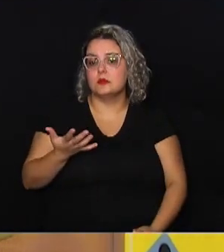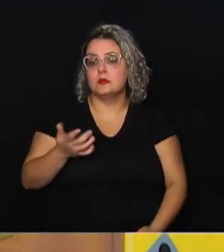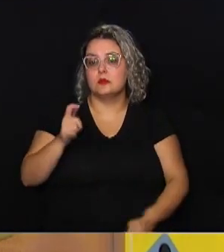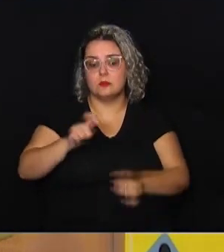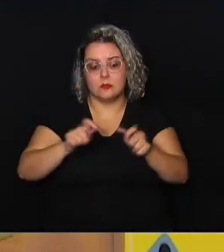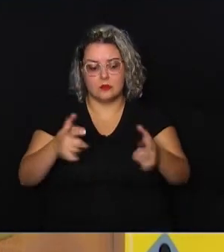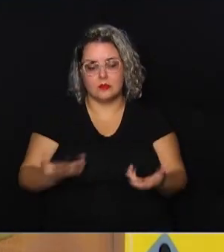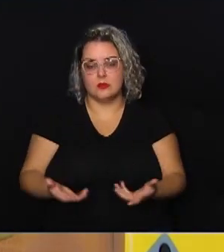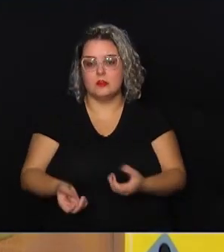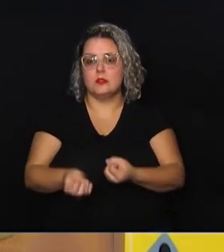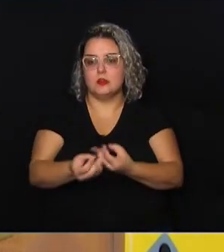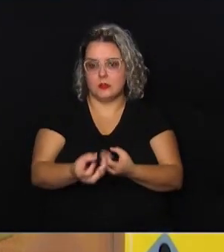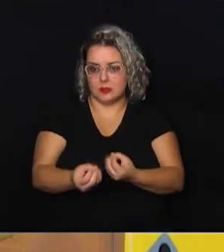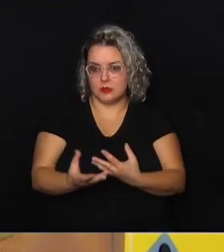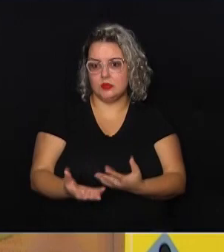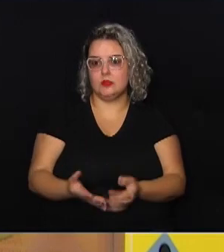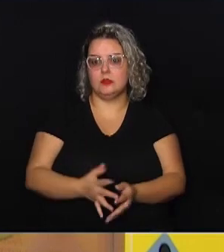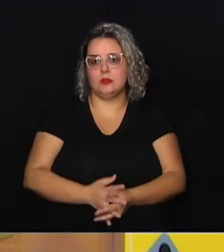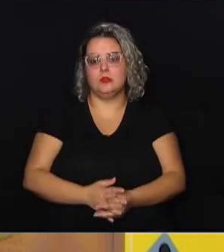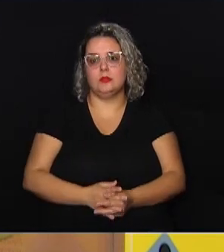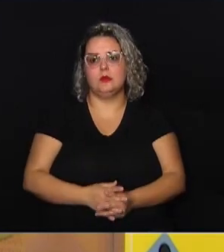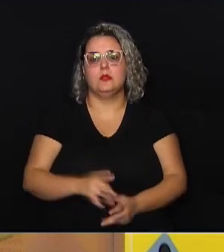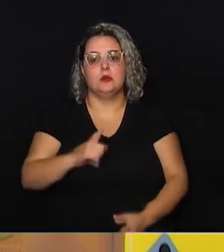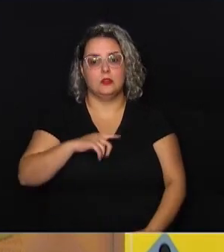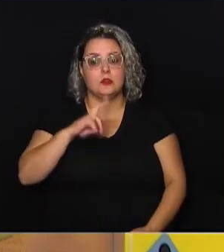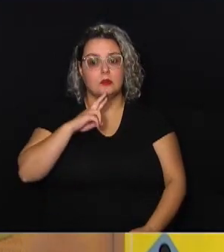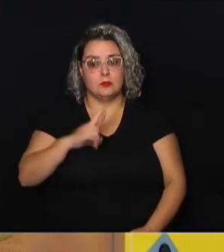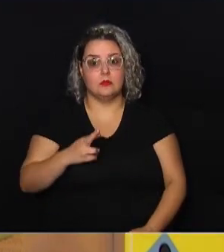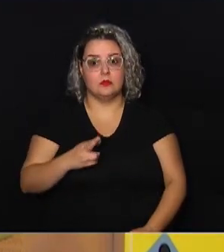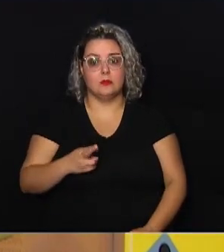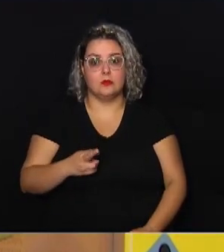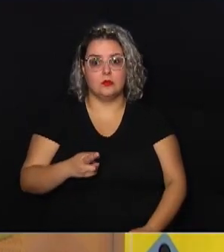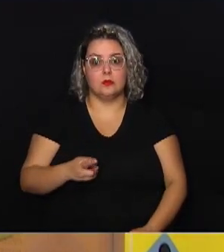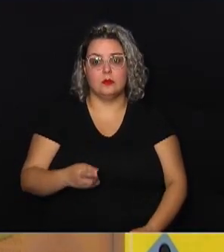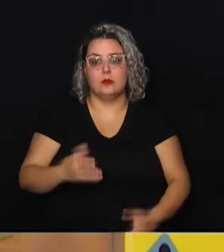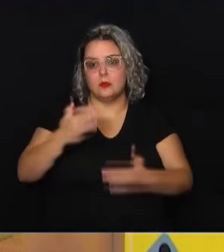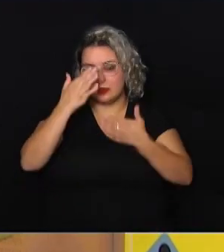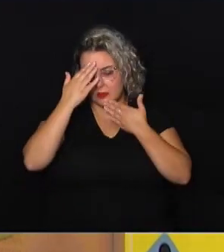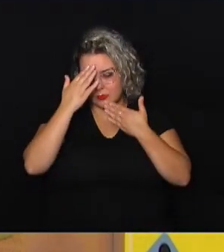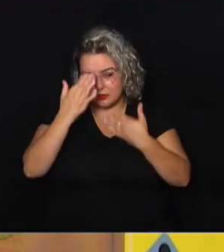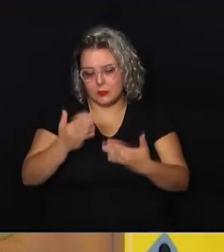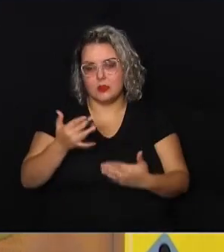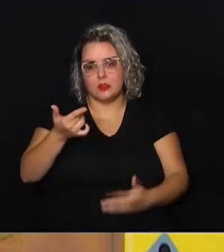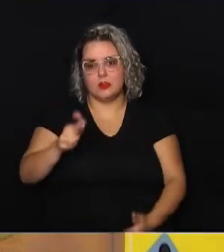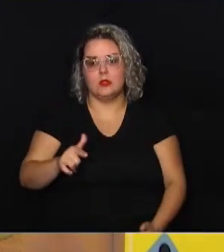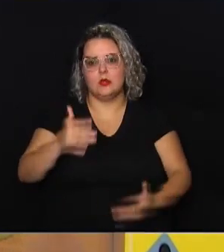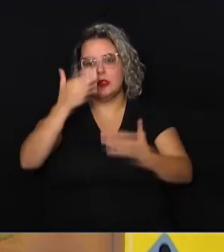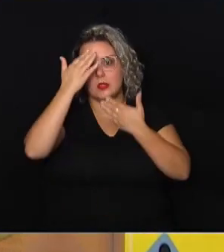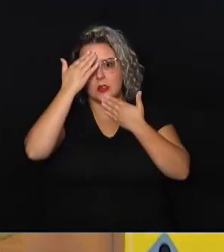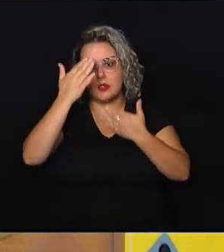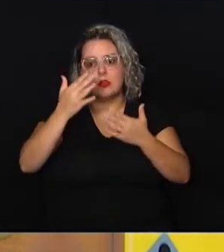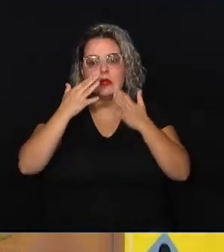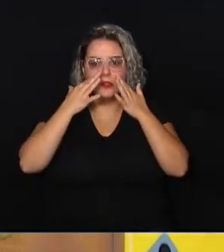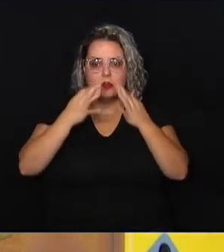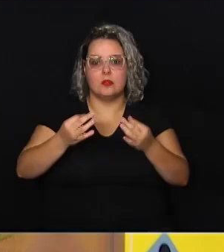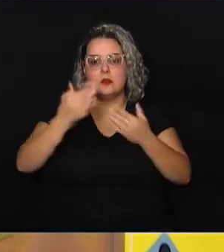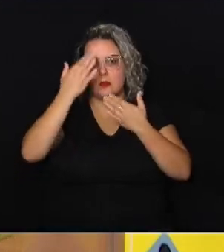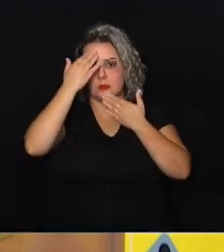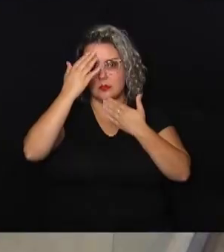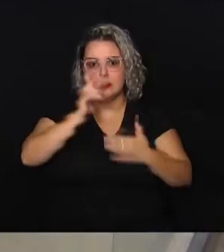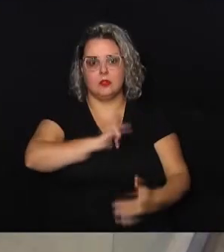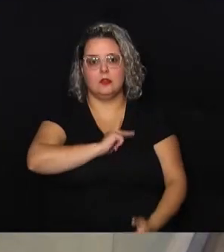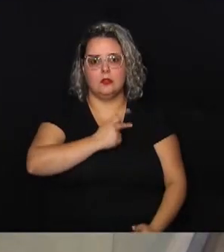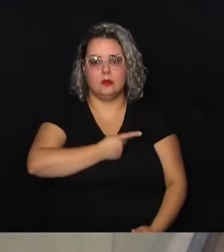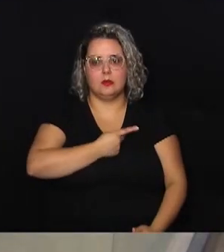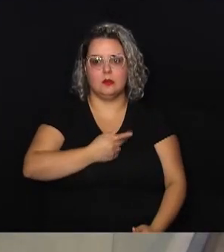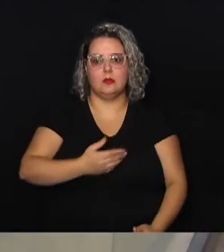sejam informadas e a gente tenha uma resposta para elas, tá bom? Muito obrigado, mais uma vez, agradeço a atenção. Obrigado, Paulo. Obrigado